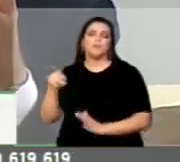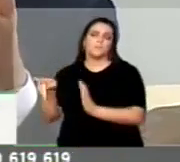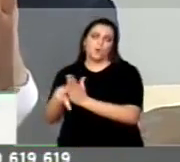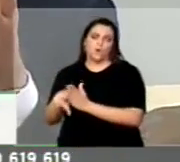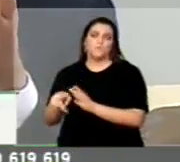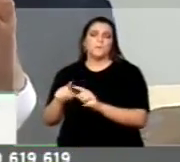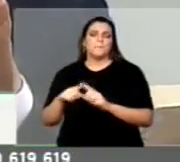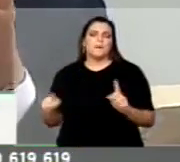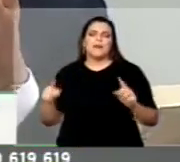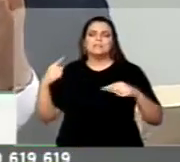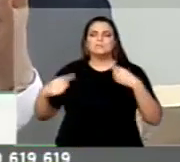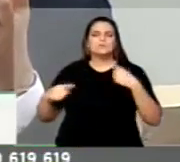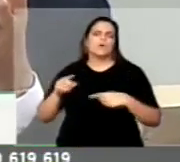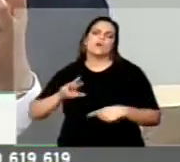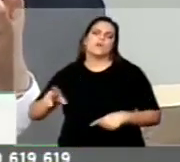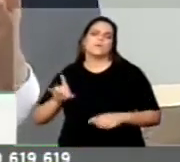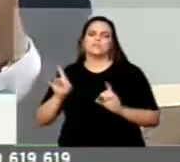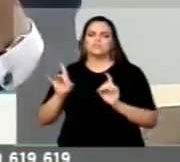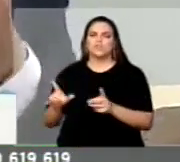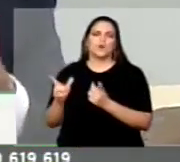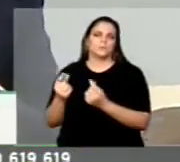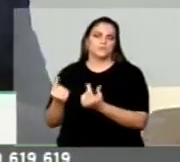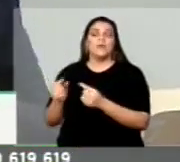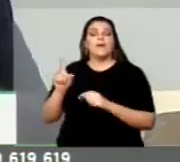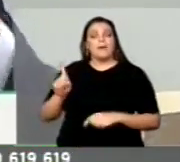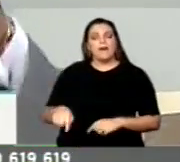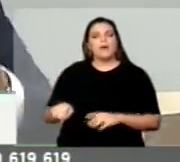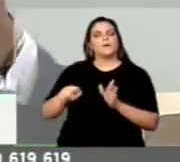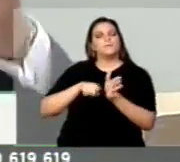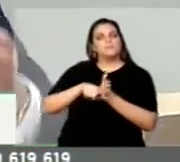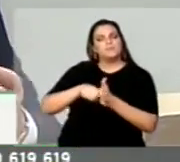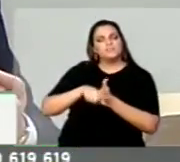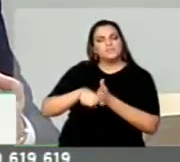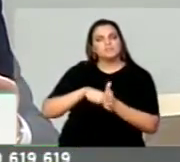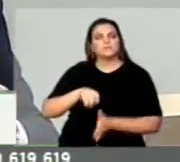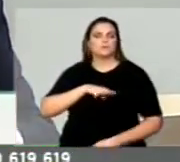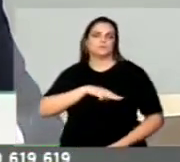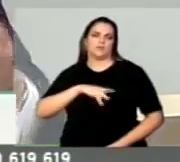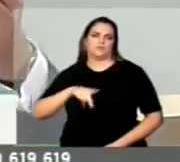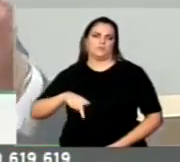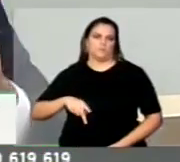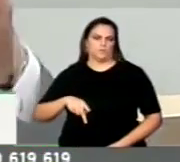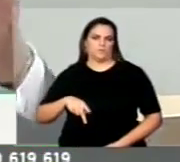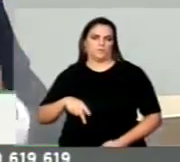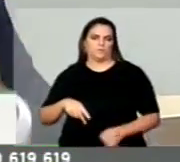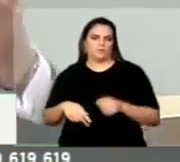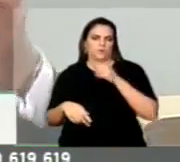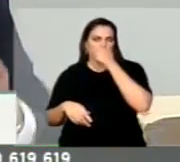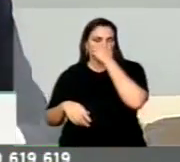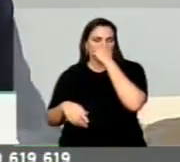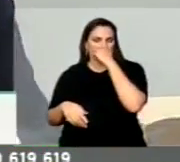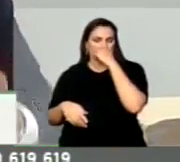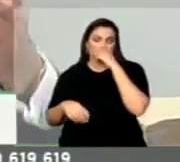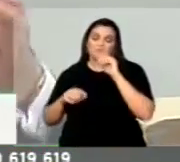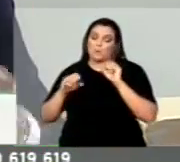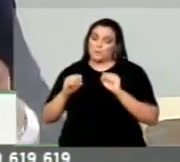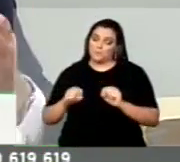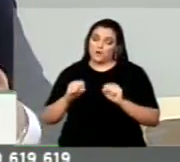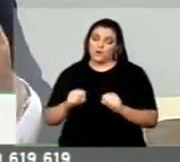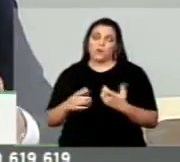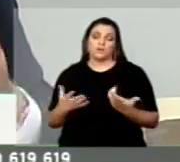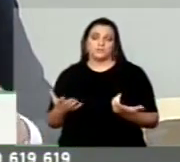discussão patrimonial, era um processo investigativo no âmbito do Ministério Público com possibilidade de imputação